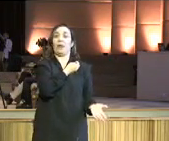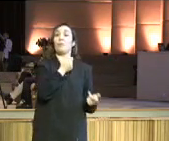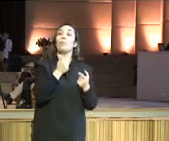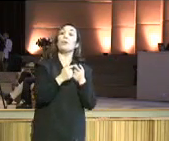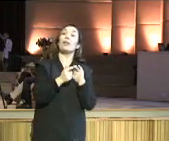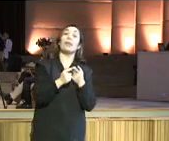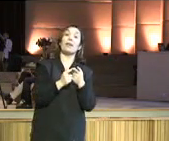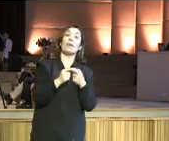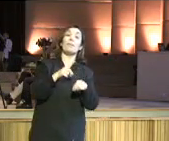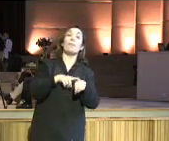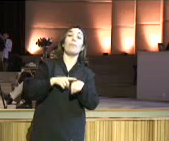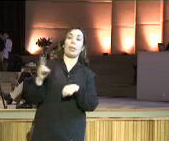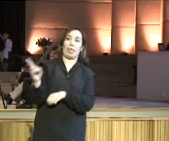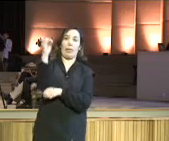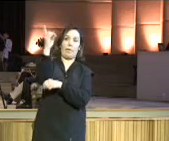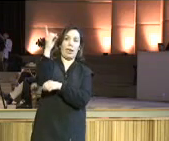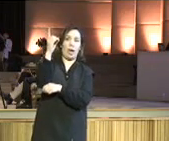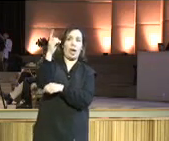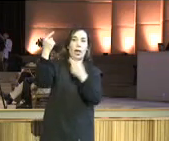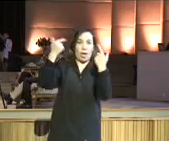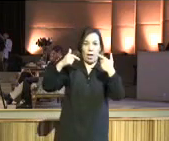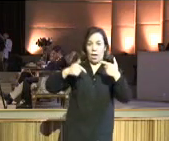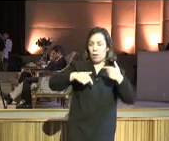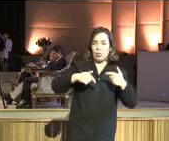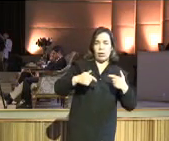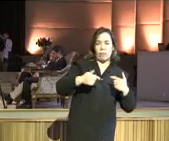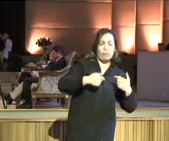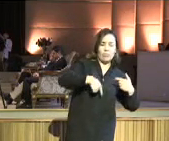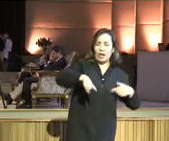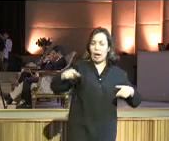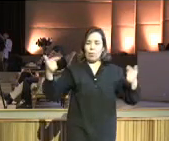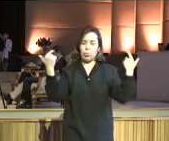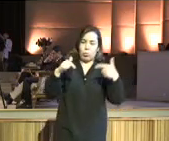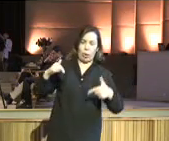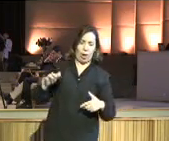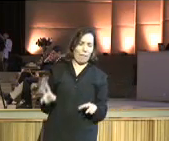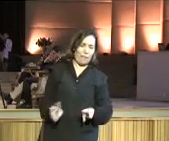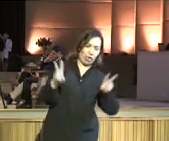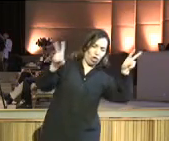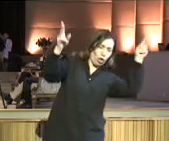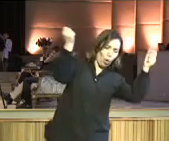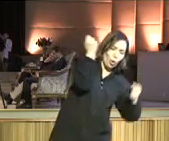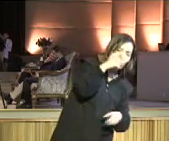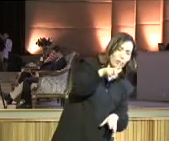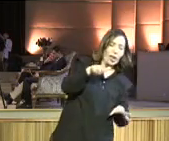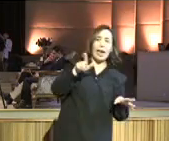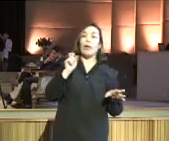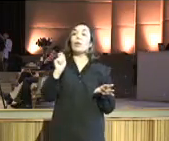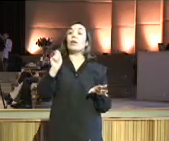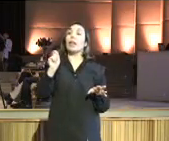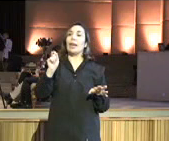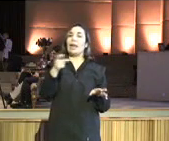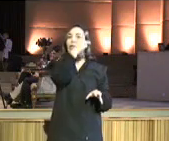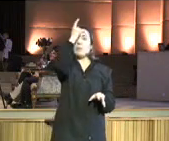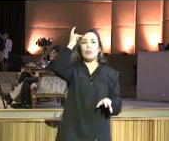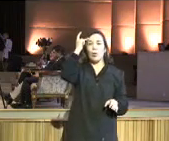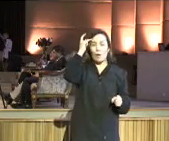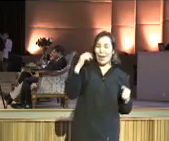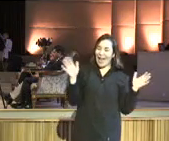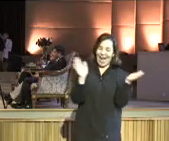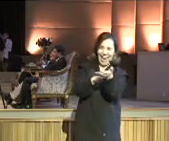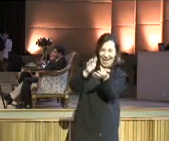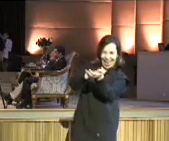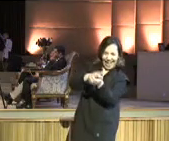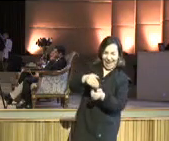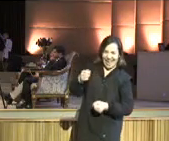despojos das guerras na cidade, o povo gritava, pulava, dançava, faziam